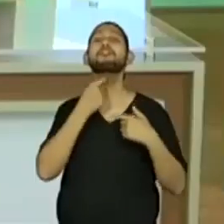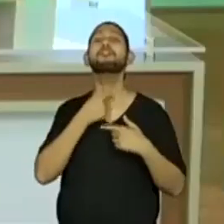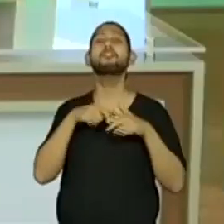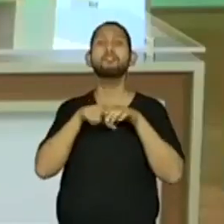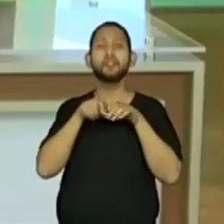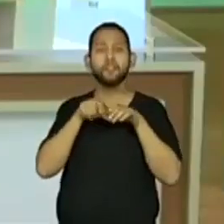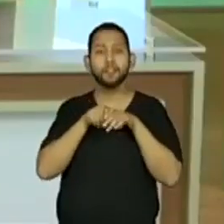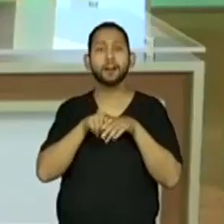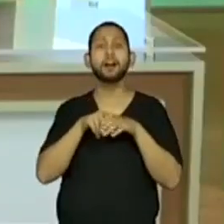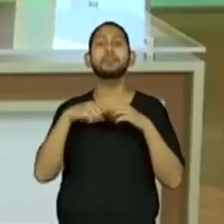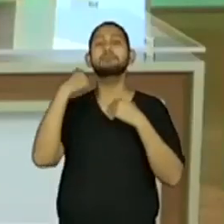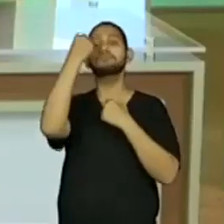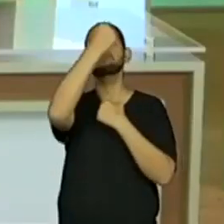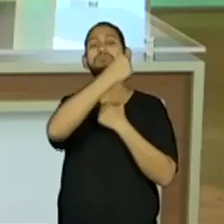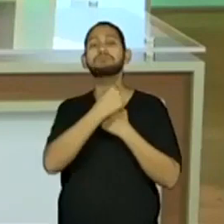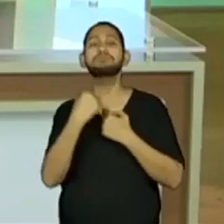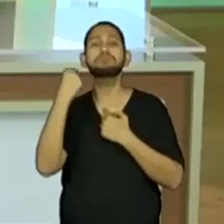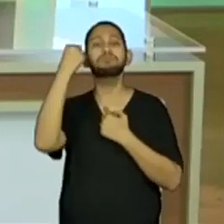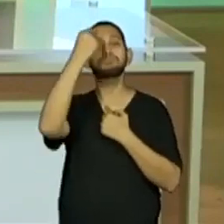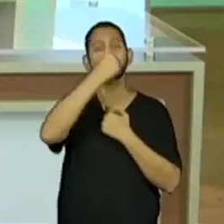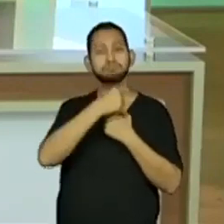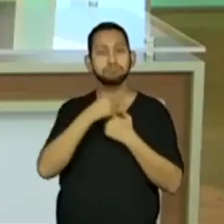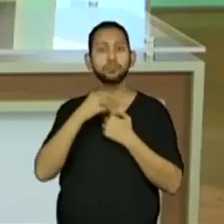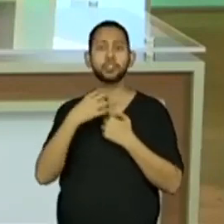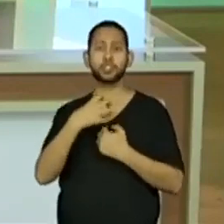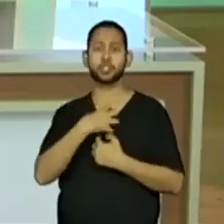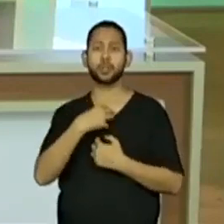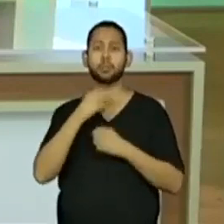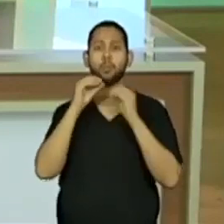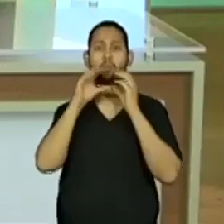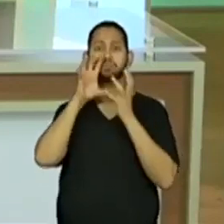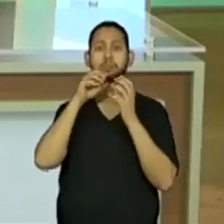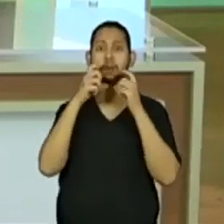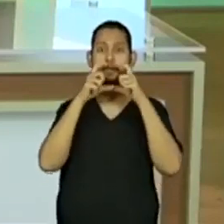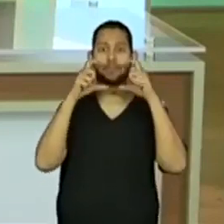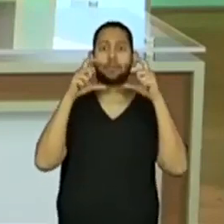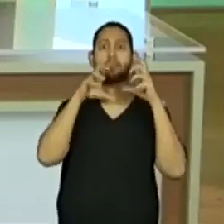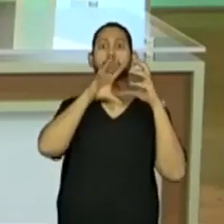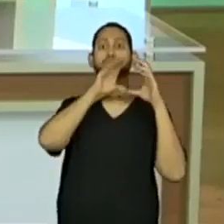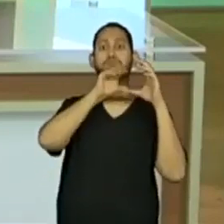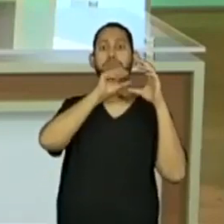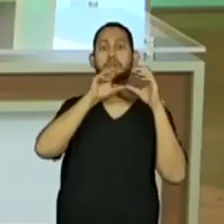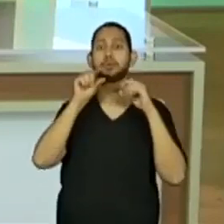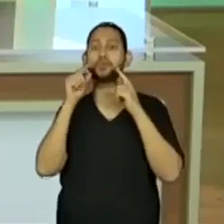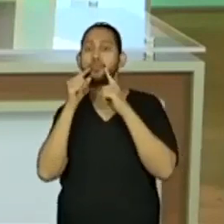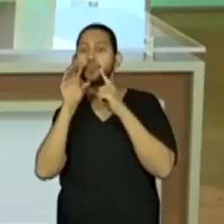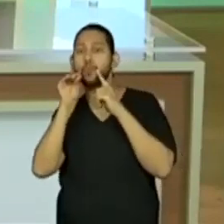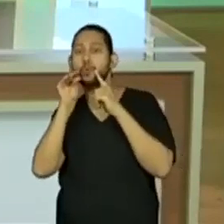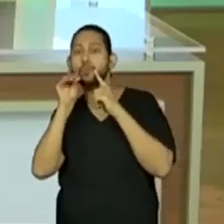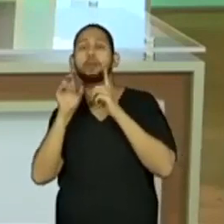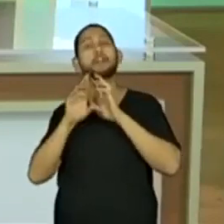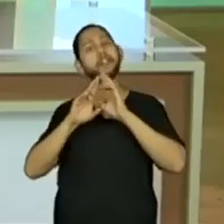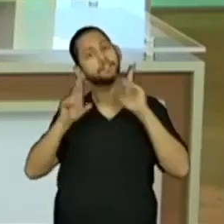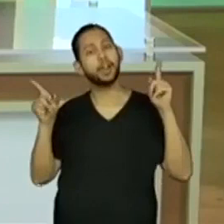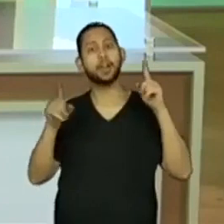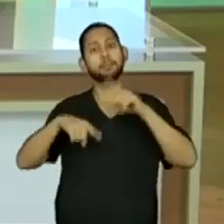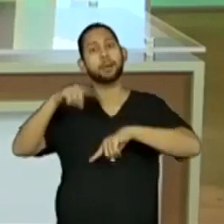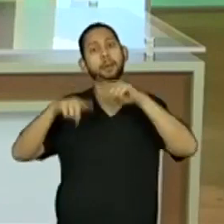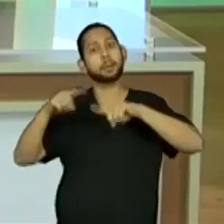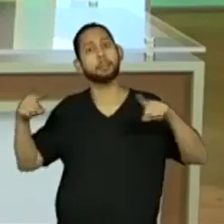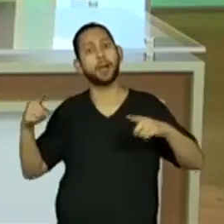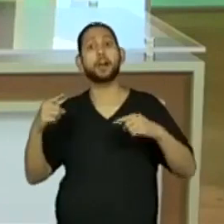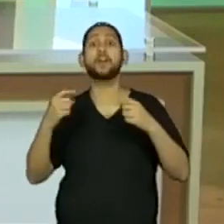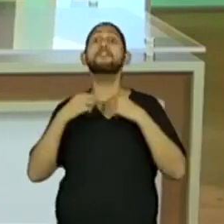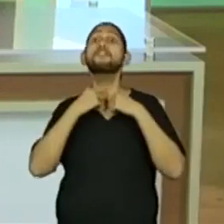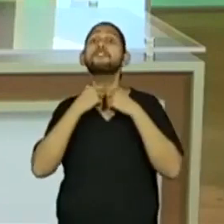vocais, diferenças na forma da boca, criam essa diversidade enorme